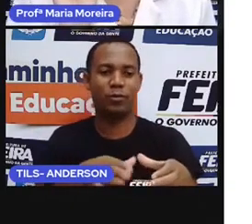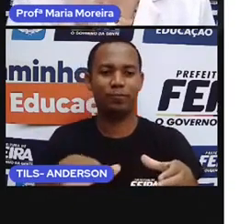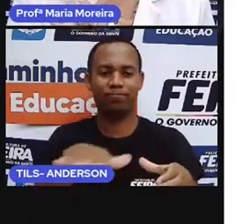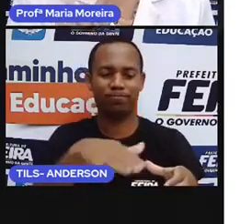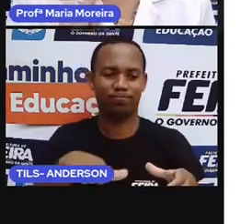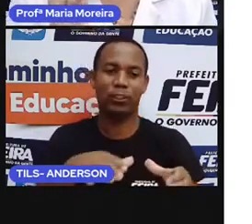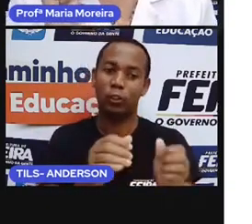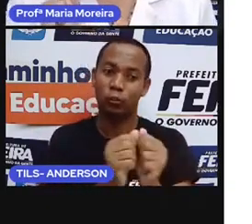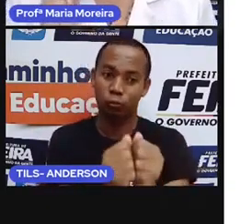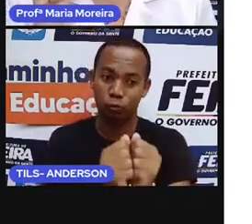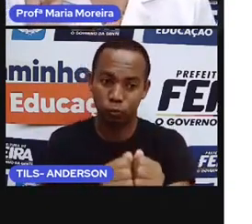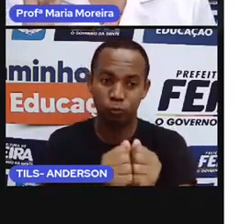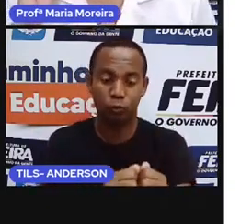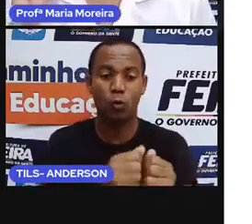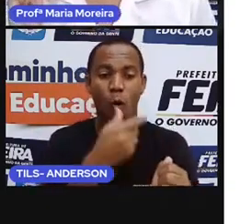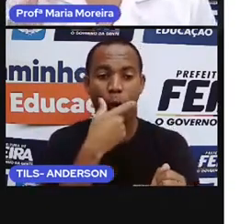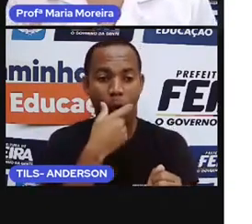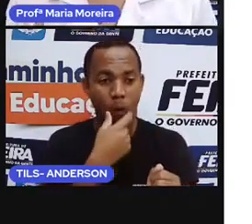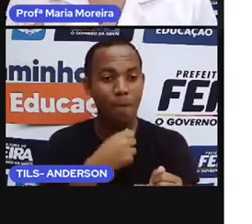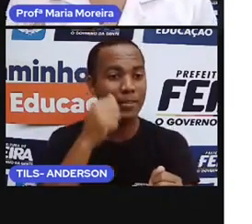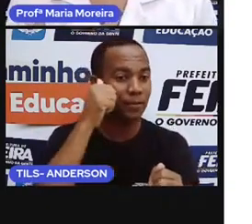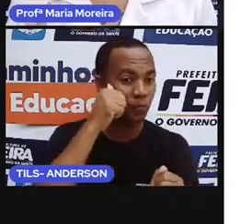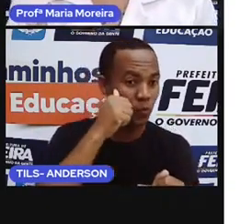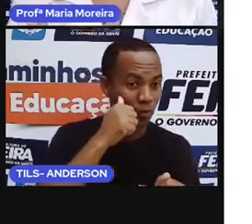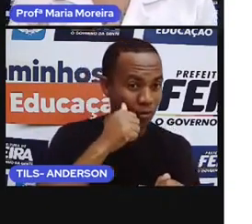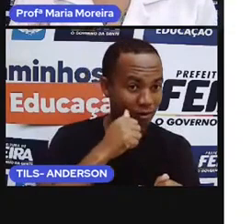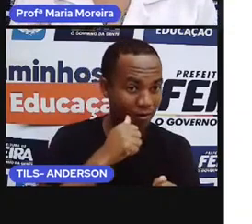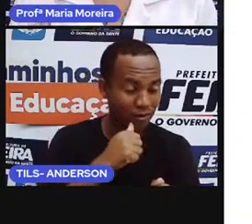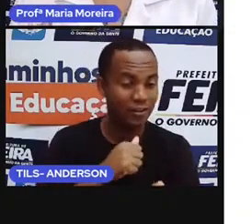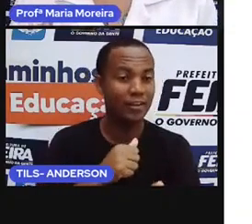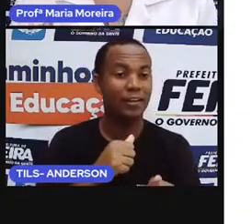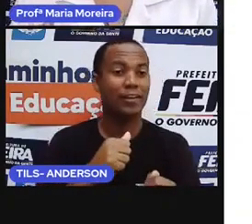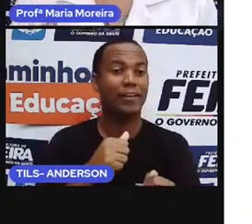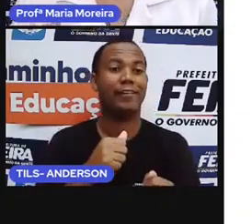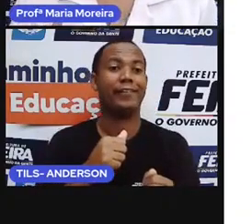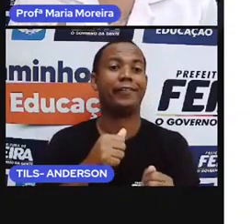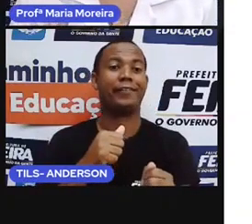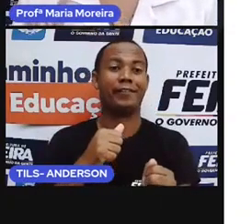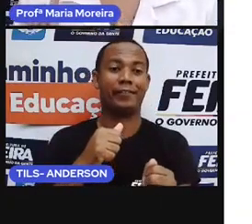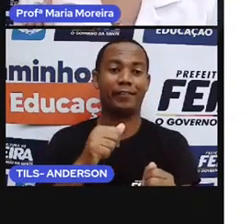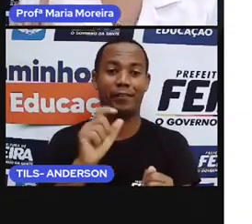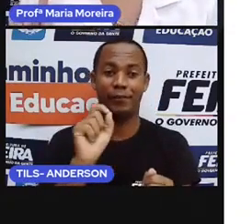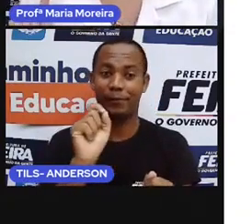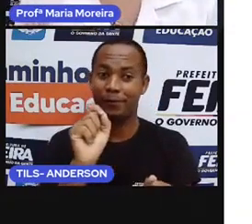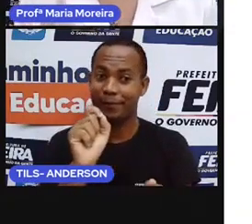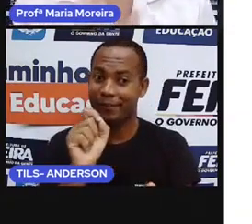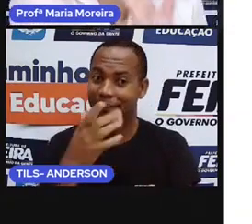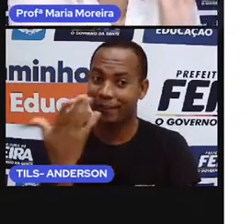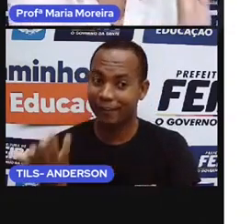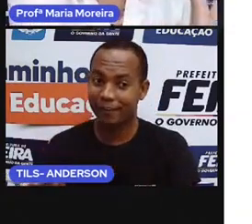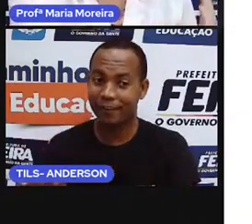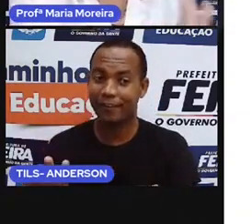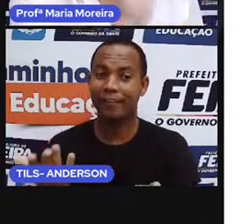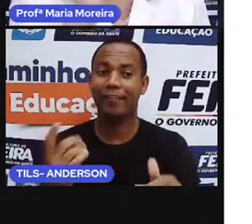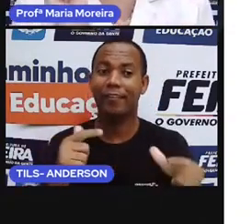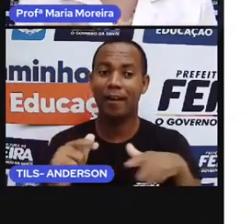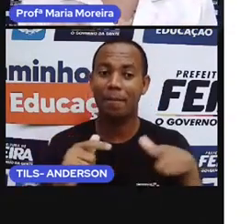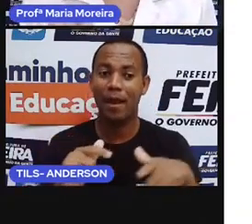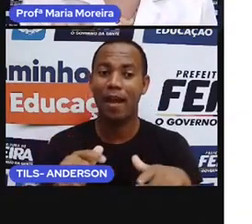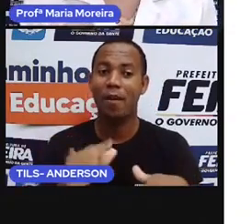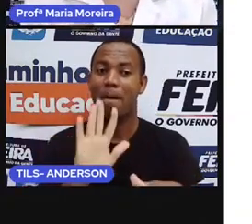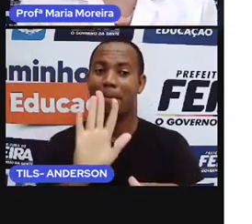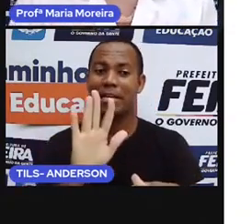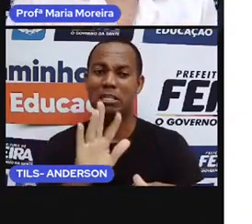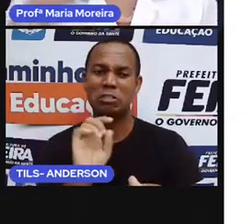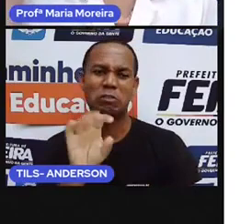só, juntos, homens e mulheres, olha o que a Pró acabou de falar com vocês. Para não existir o quê? Ah, isso é só de